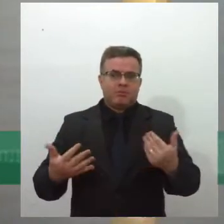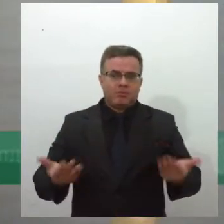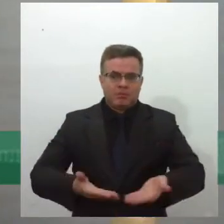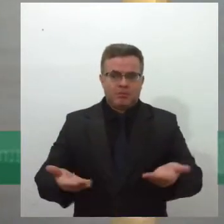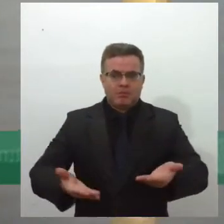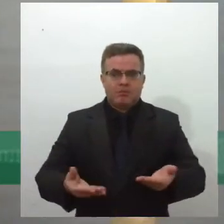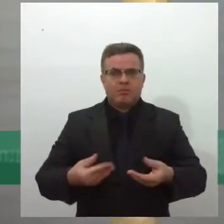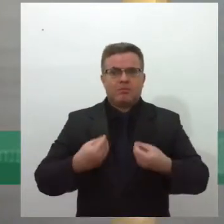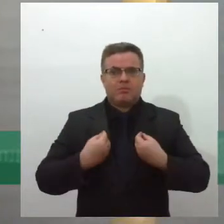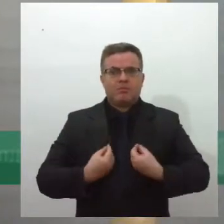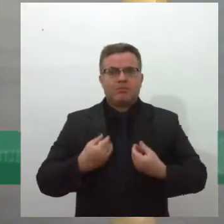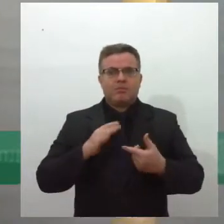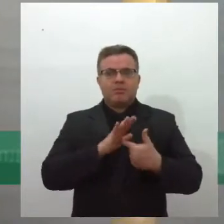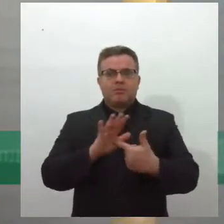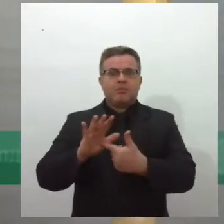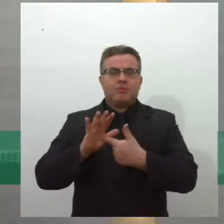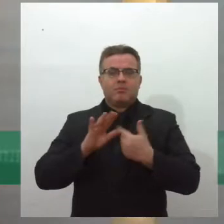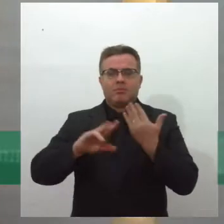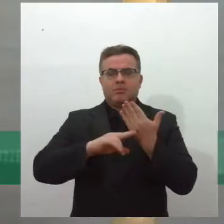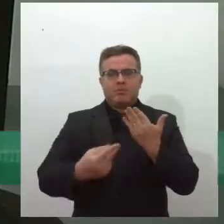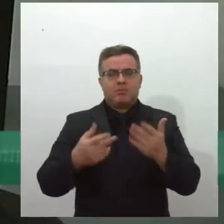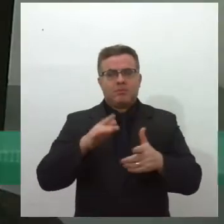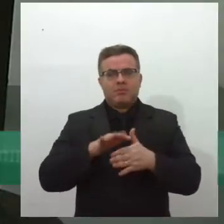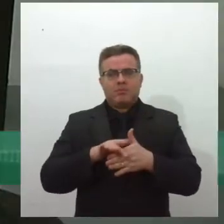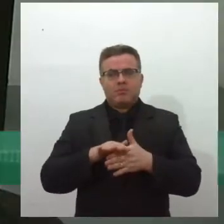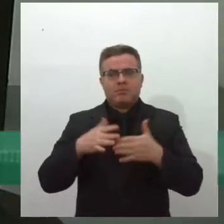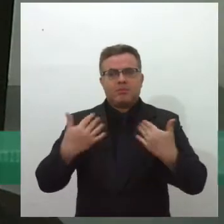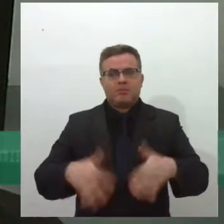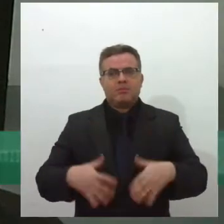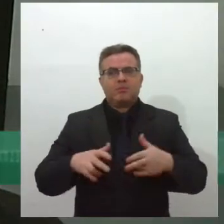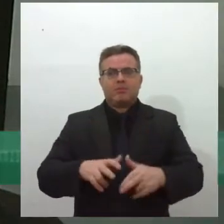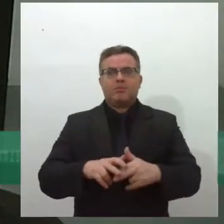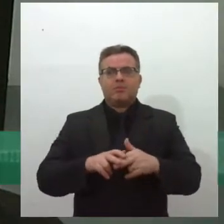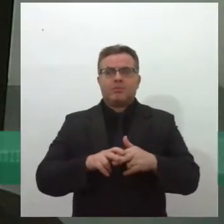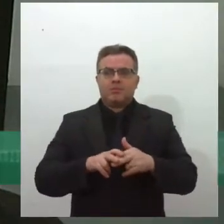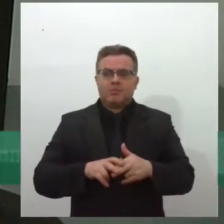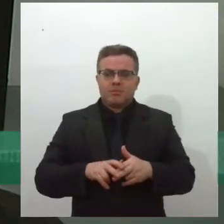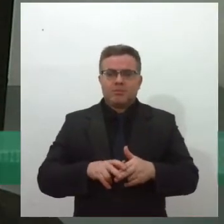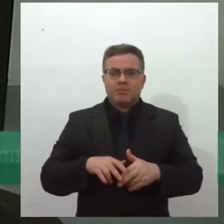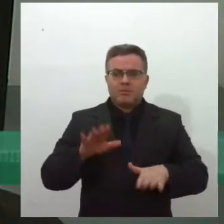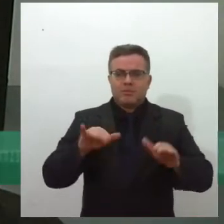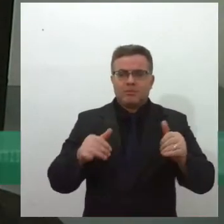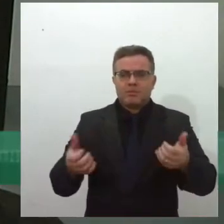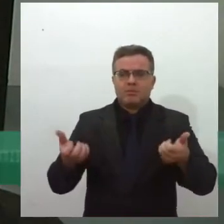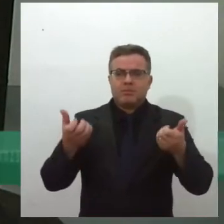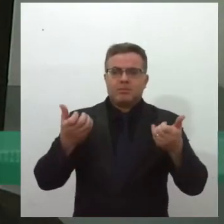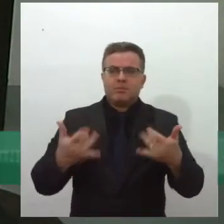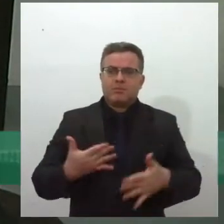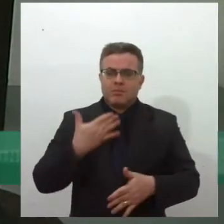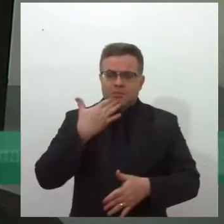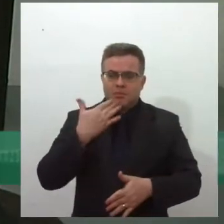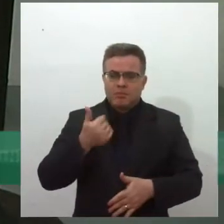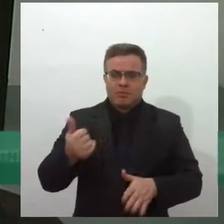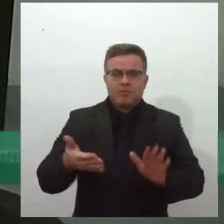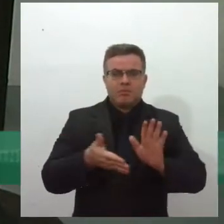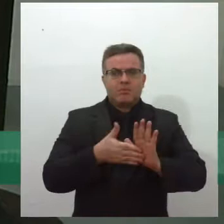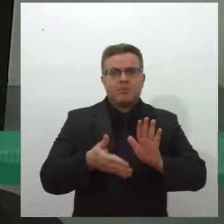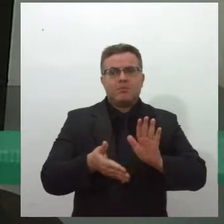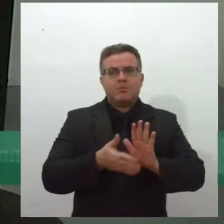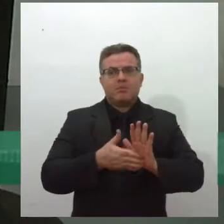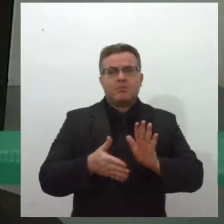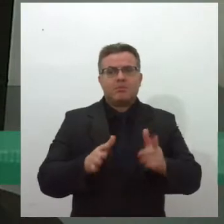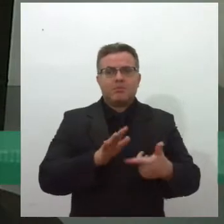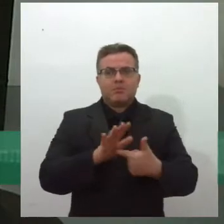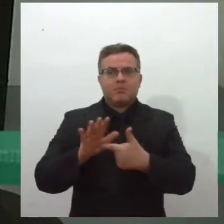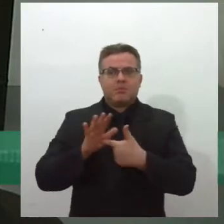hoje apresentam sequelas da doença. Eu gostaria de chamar para entender melhor a proposta e as questões que envolvem o